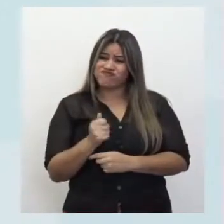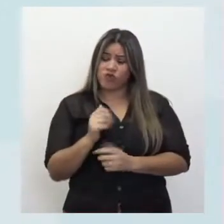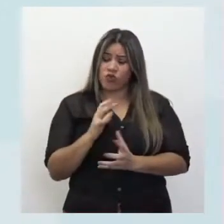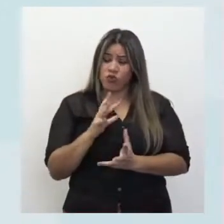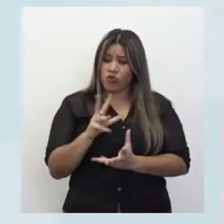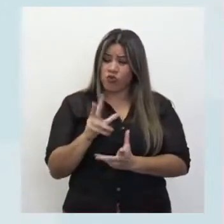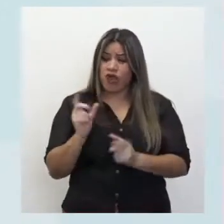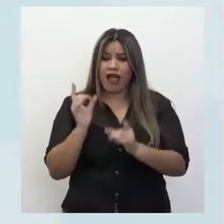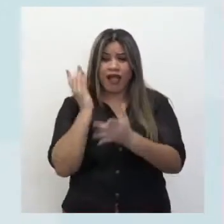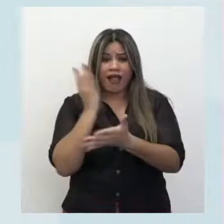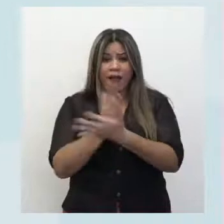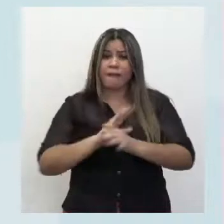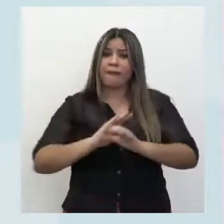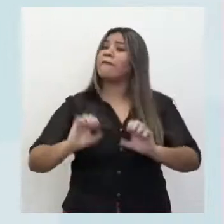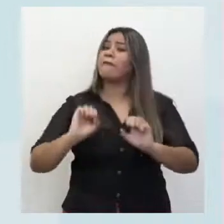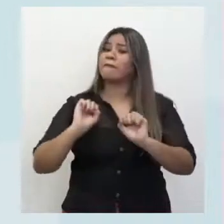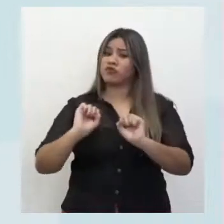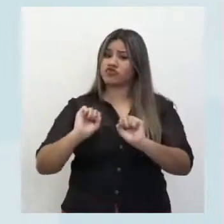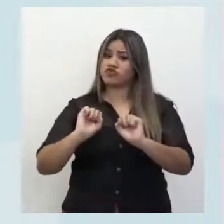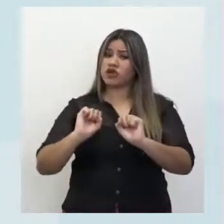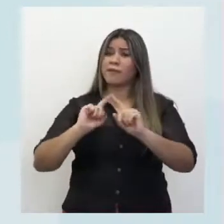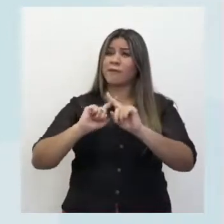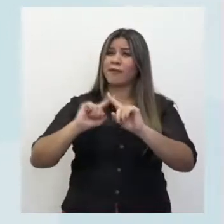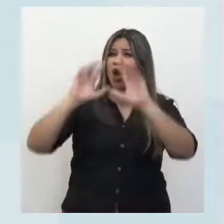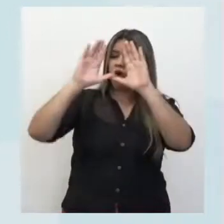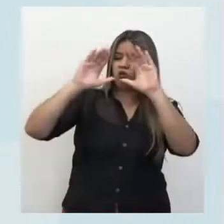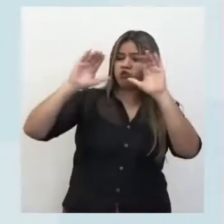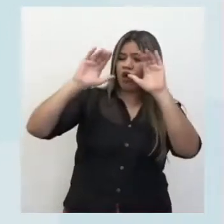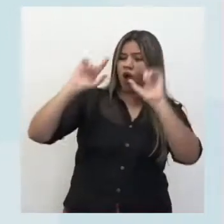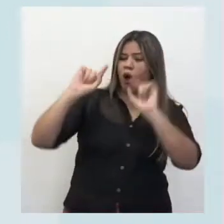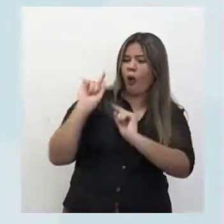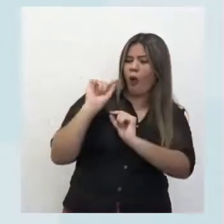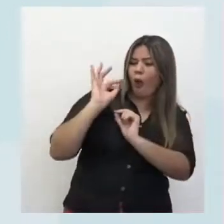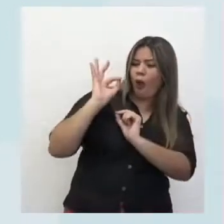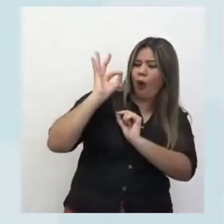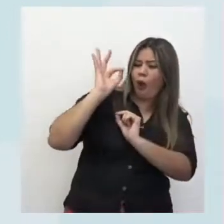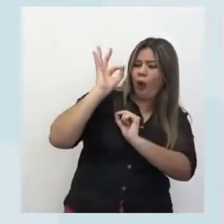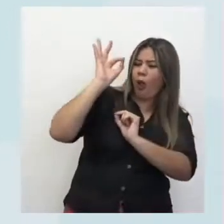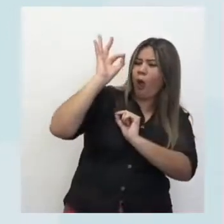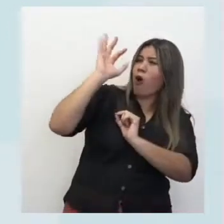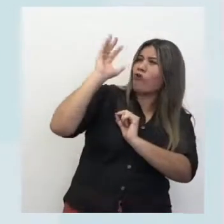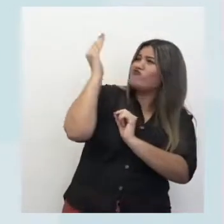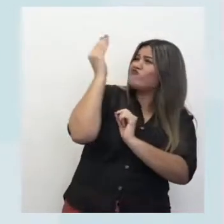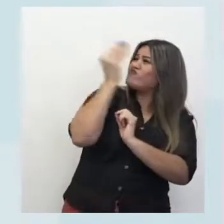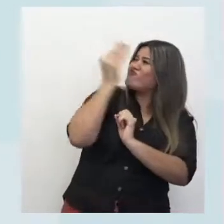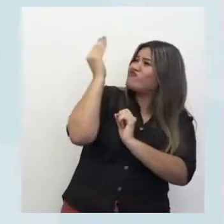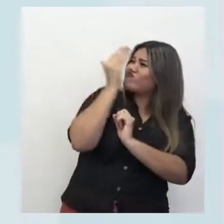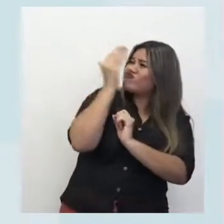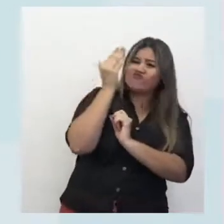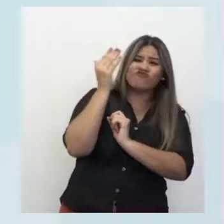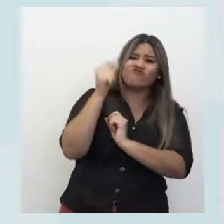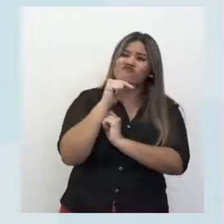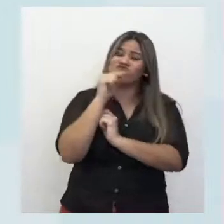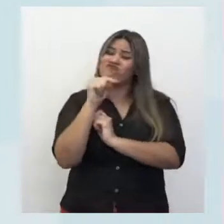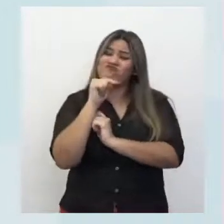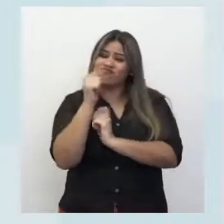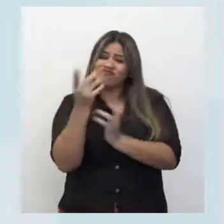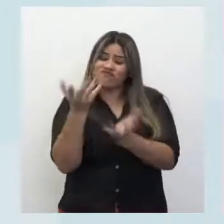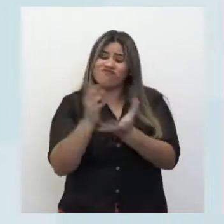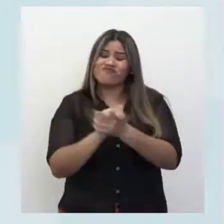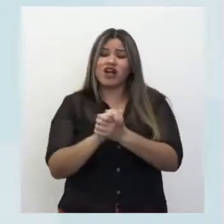mundo. Nessa época, o céu ficava muito longe da terra. Mal dava para ver seu azul. Um